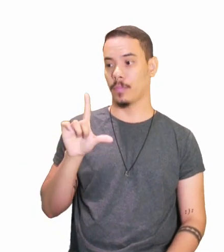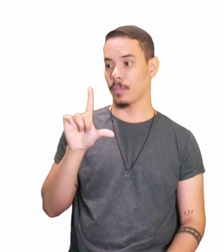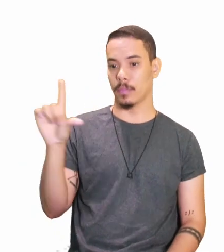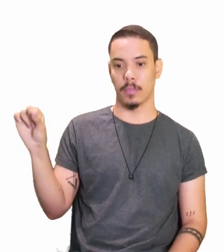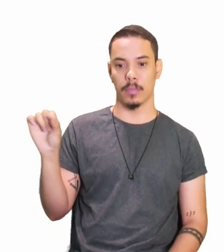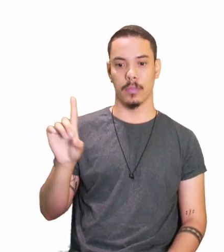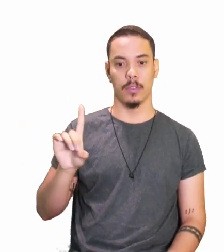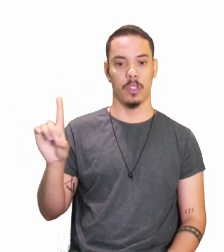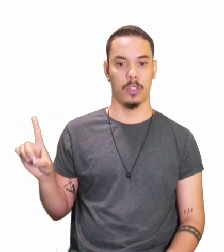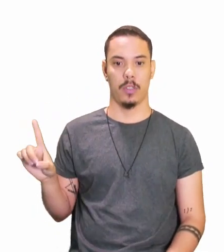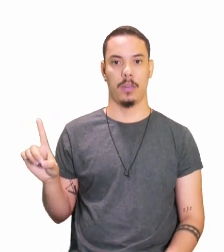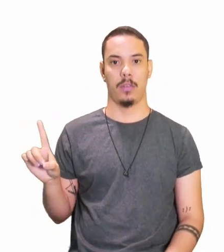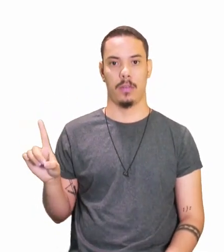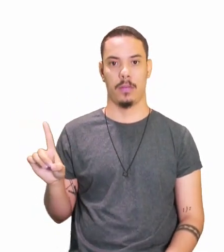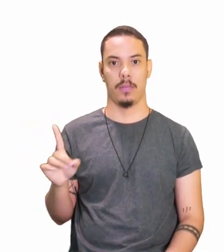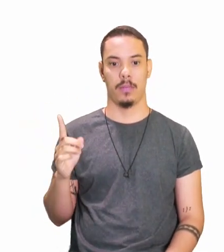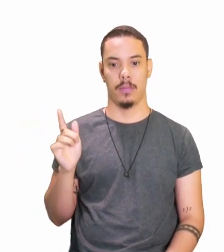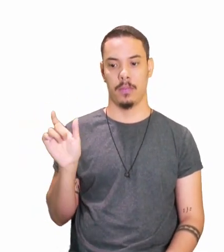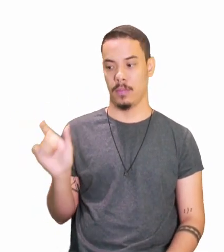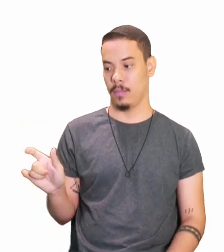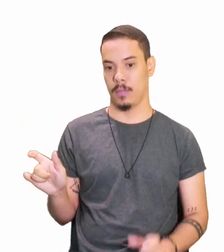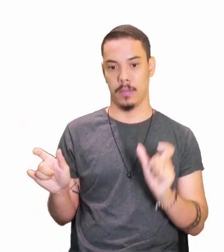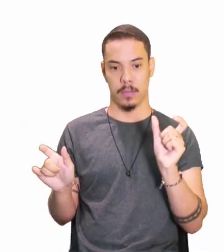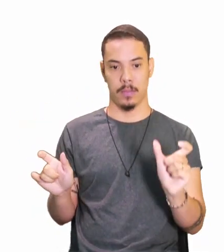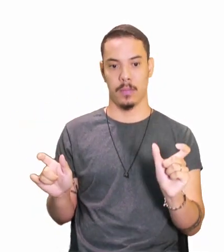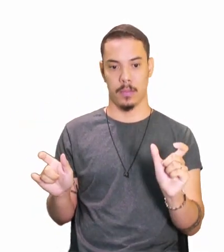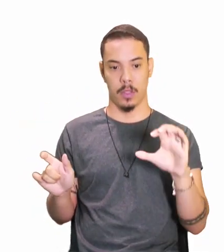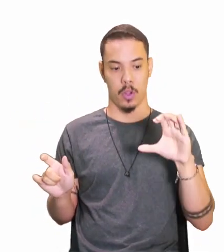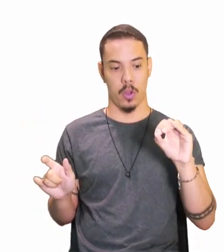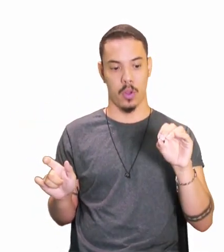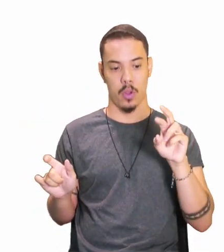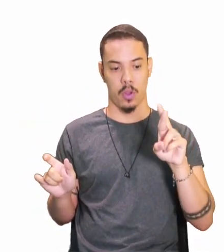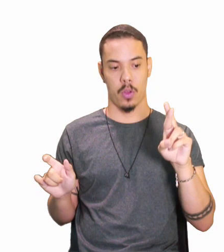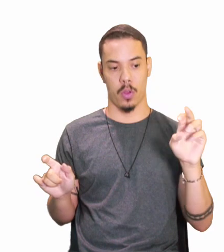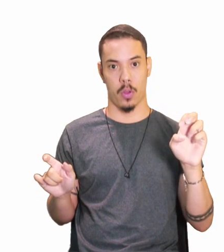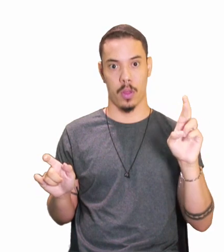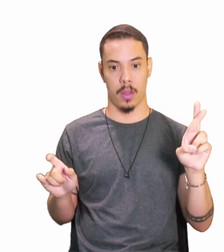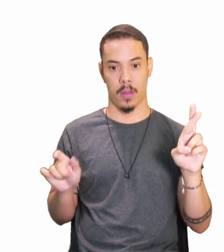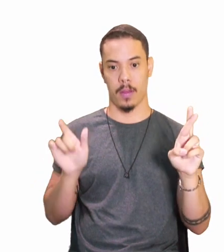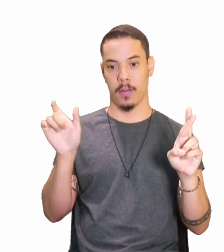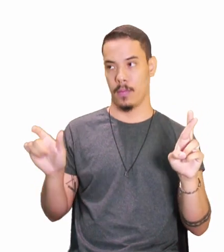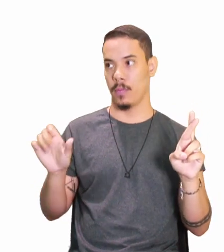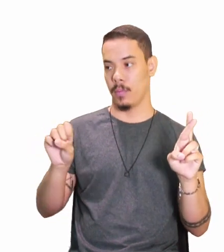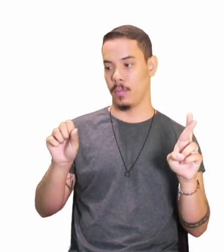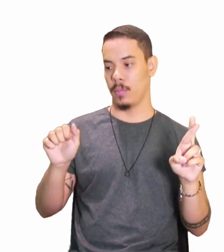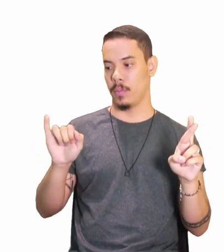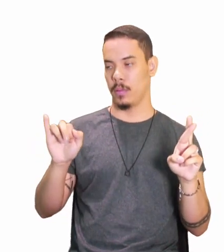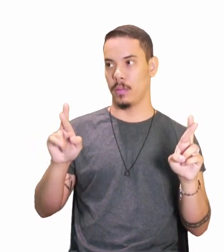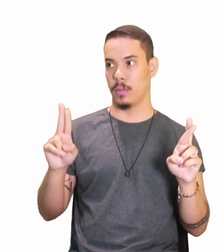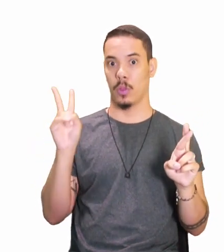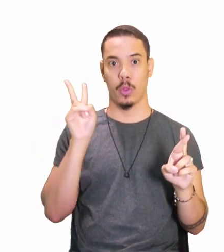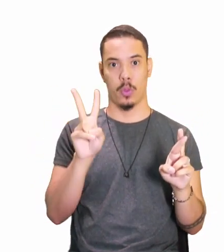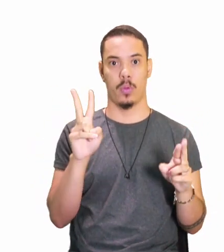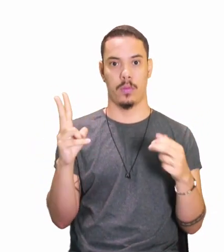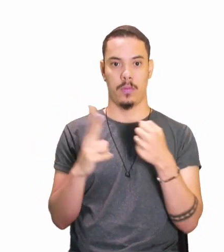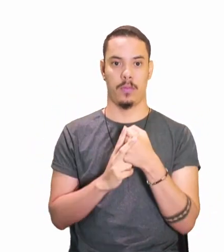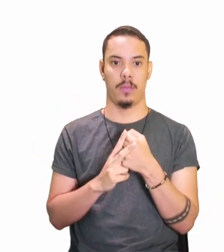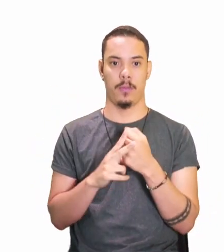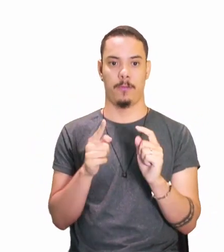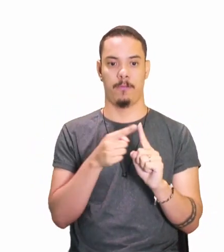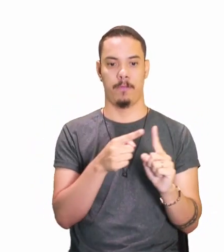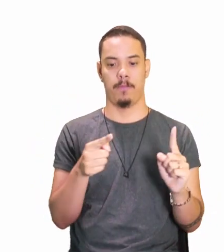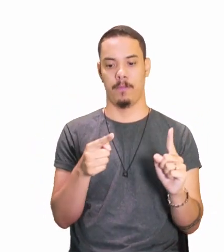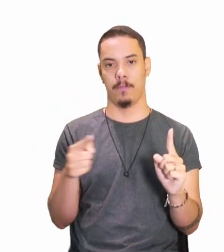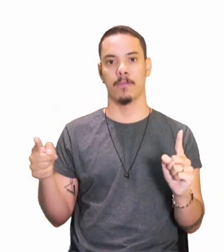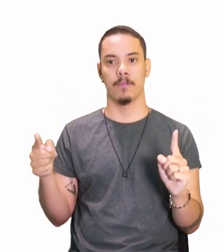pela direita. Então, aqui você percebe que eu tenho o verbo correr e o verbo sair. Então, eu apresento duas orações,